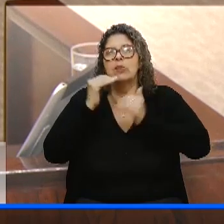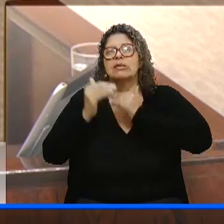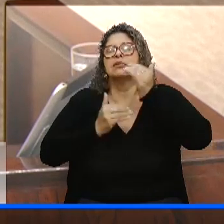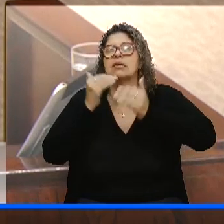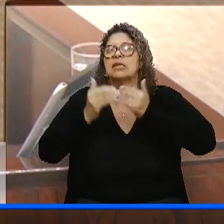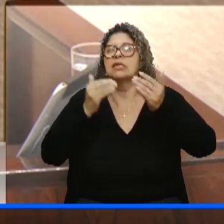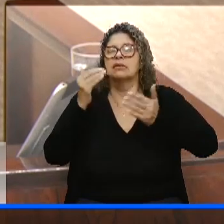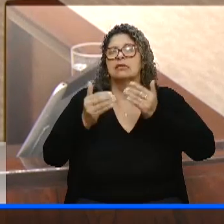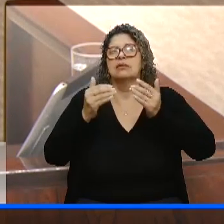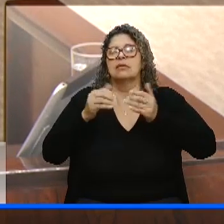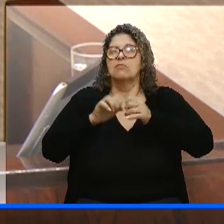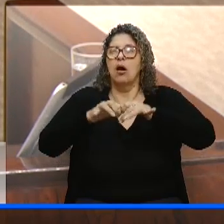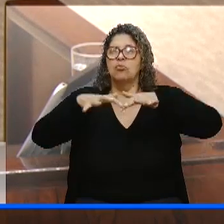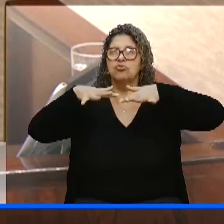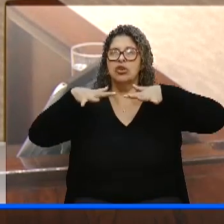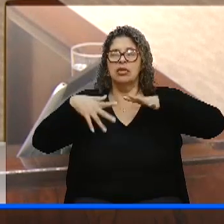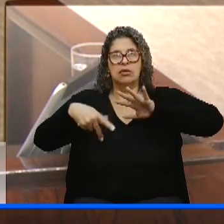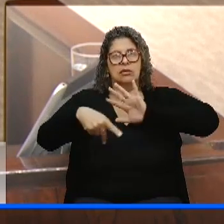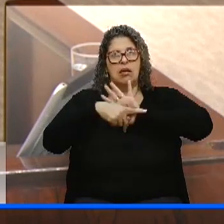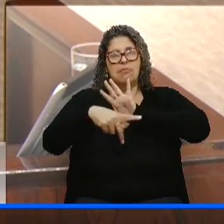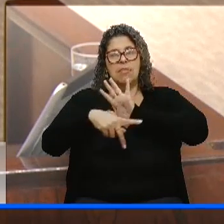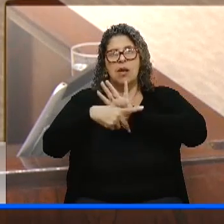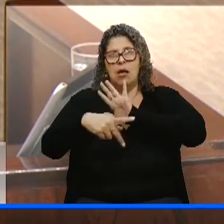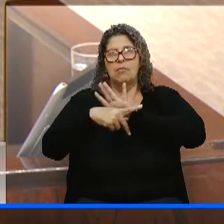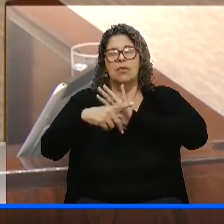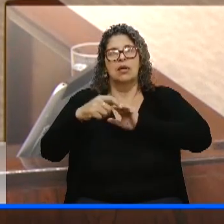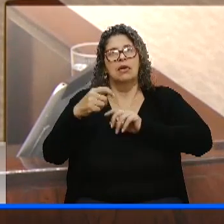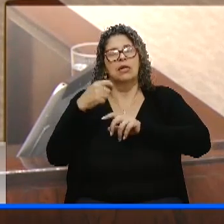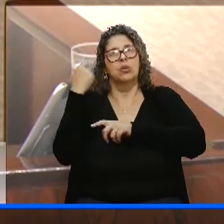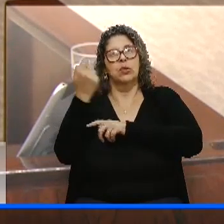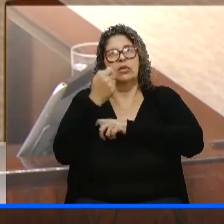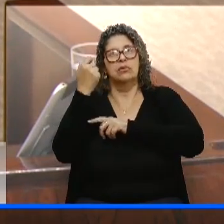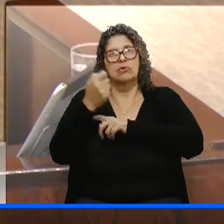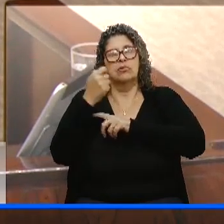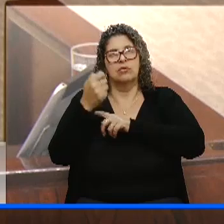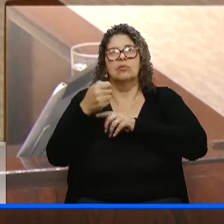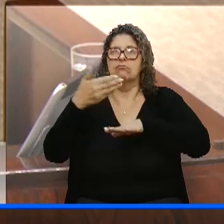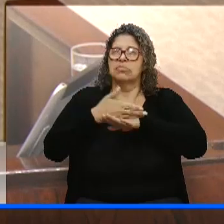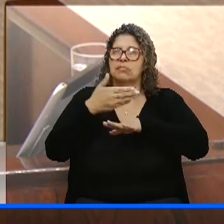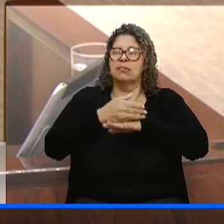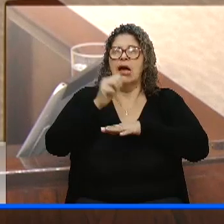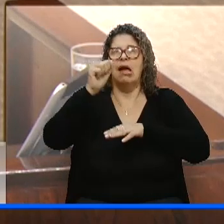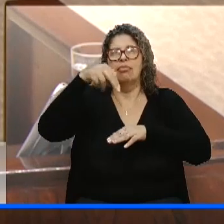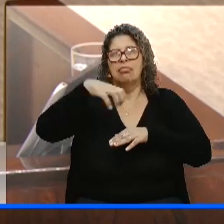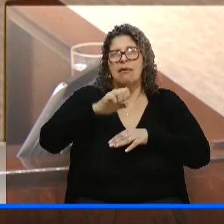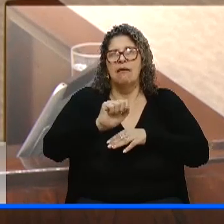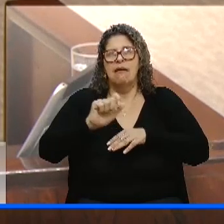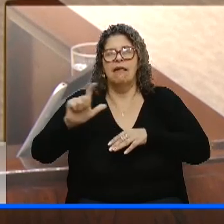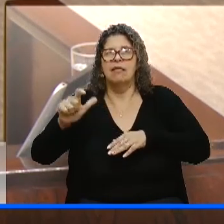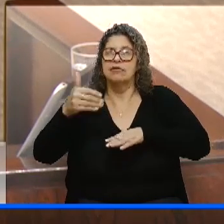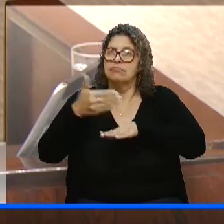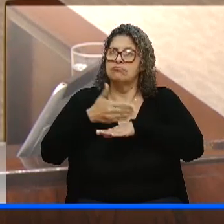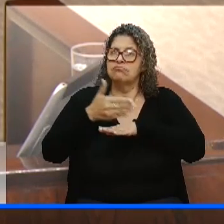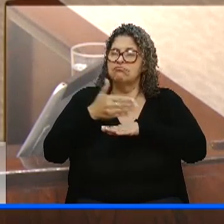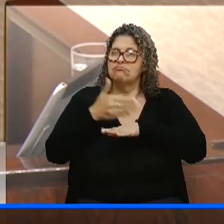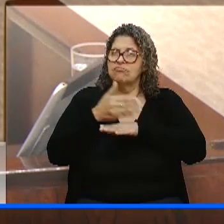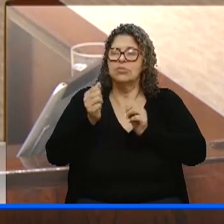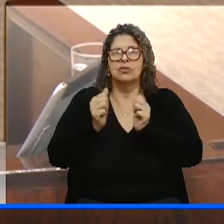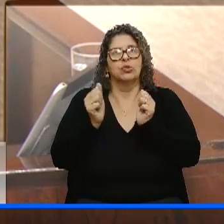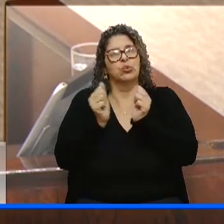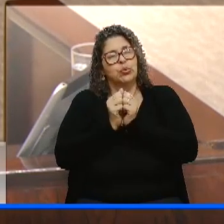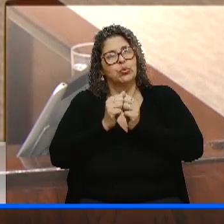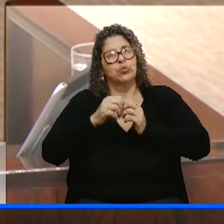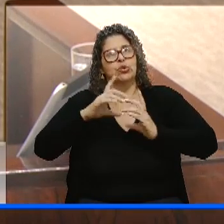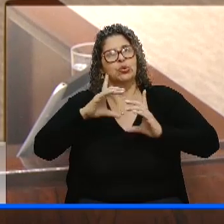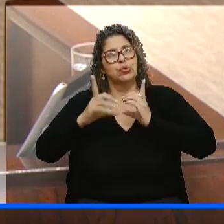uma audiência pública presenciar presencial daniel para que a gente possa tratar e trazer o setor para discutir